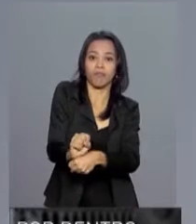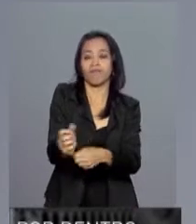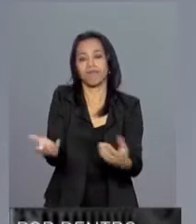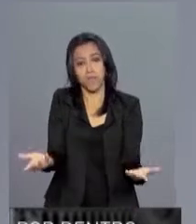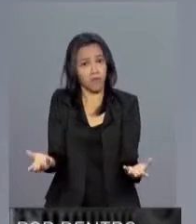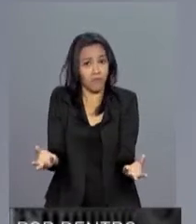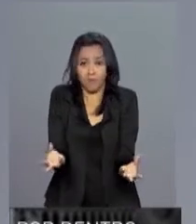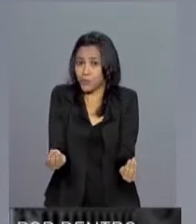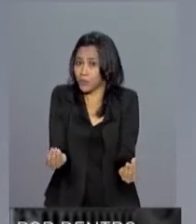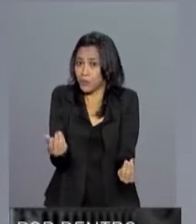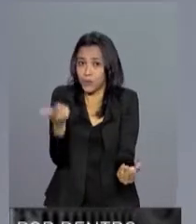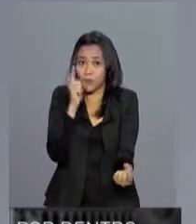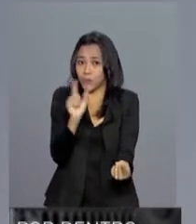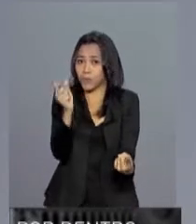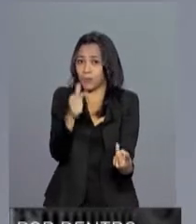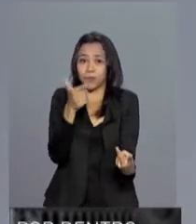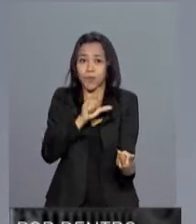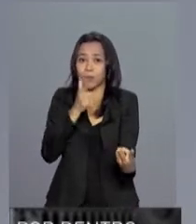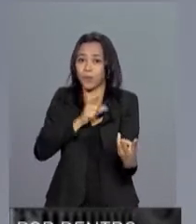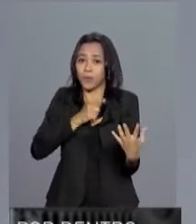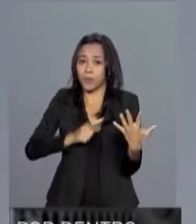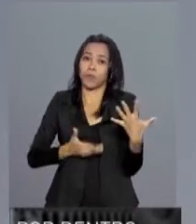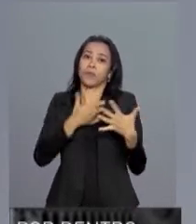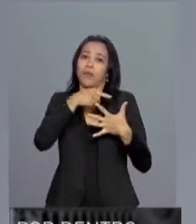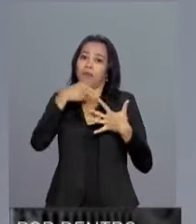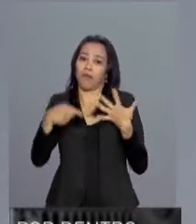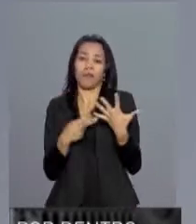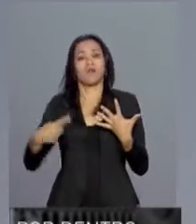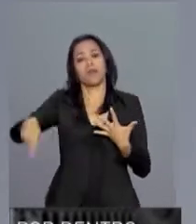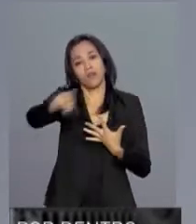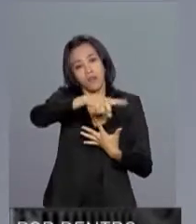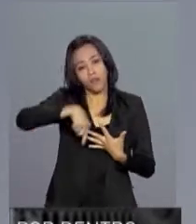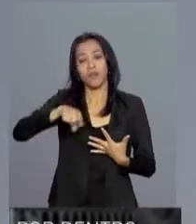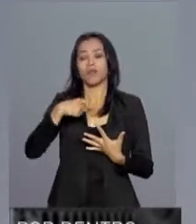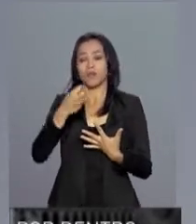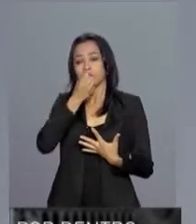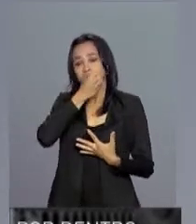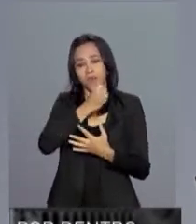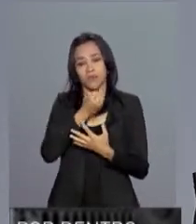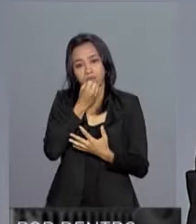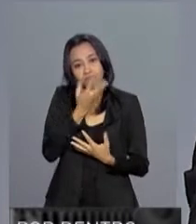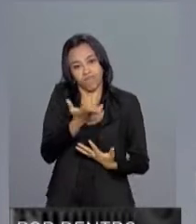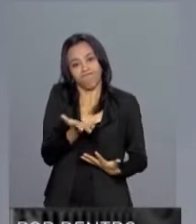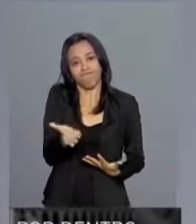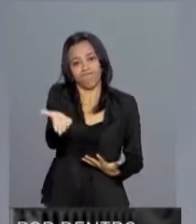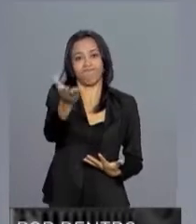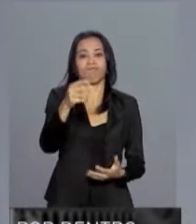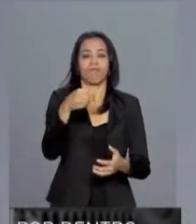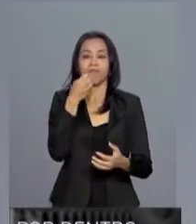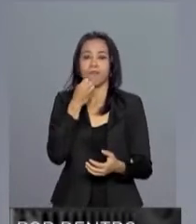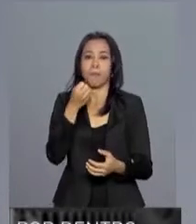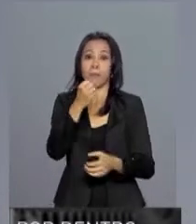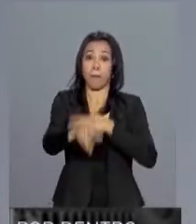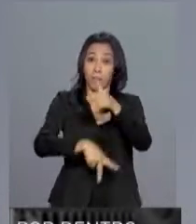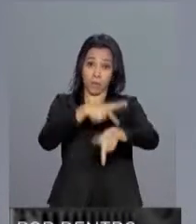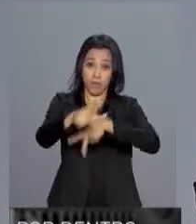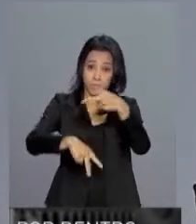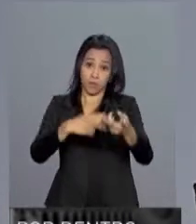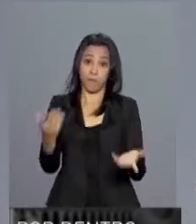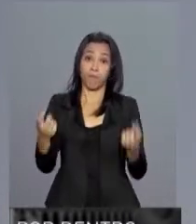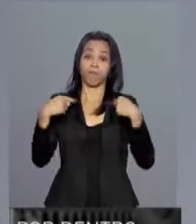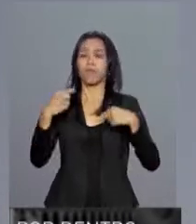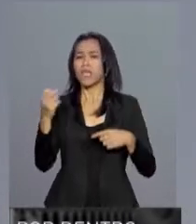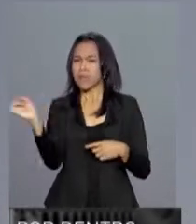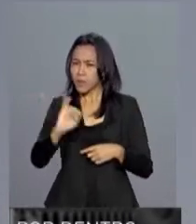muitos ganhos dos quais toda a população se beneficia eu acho importante também destacar algumas reformas estruturais que foram